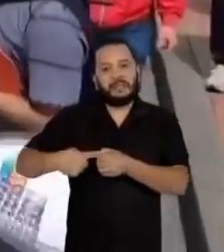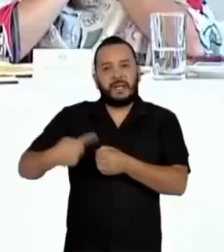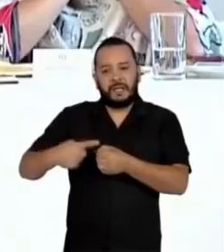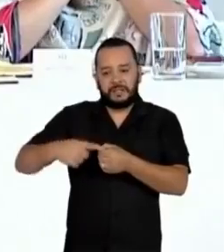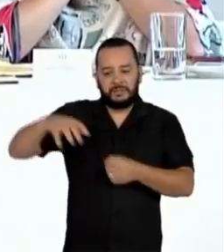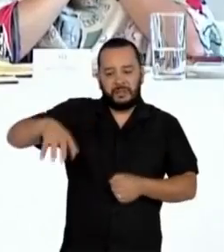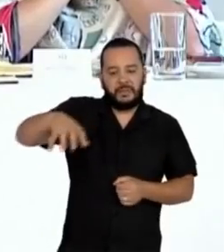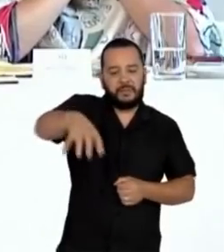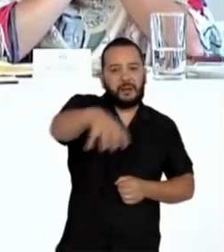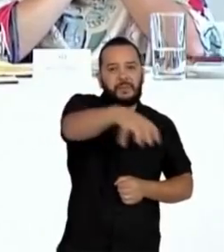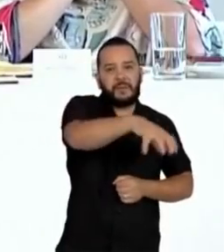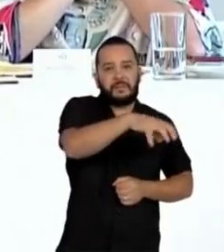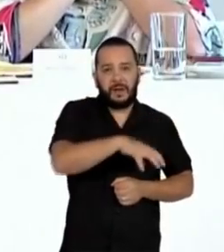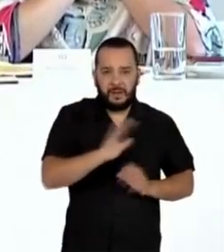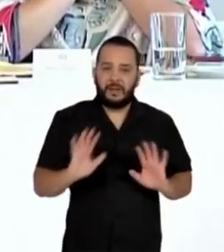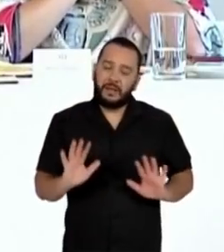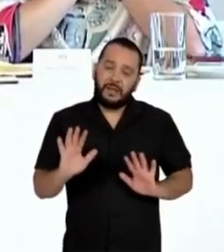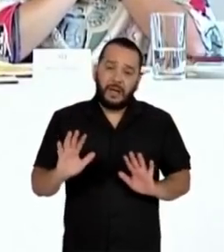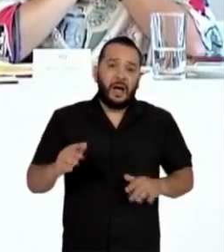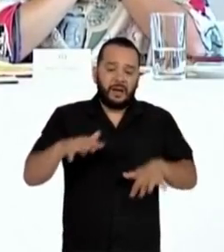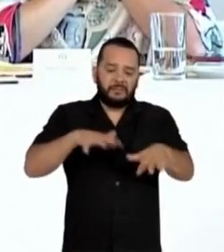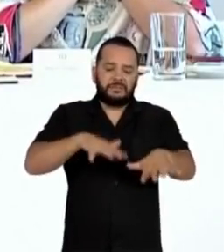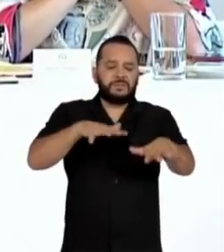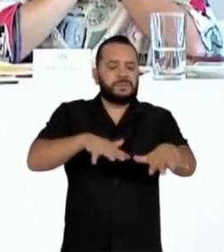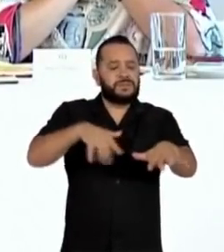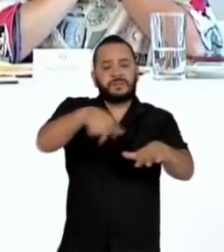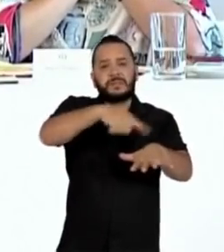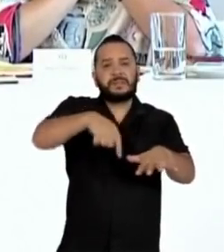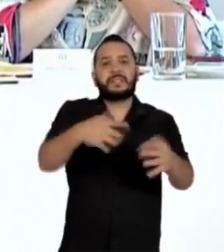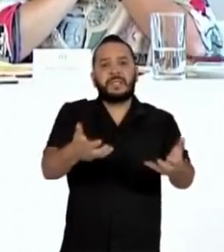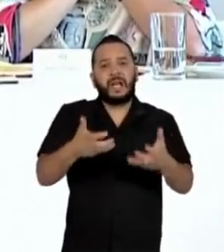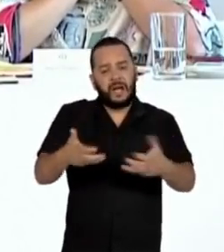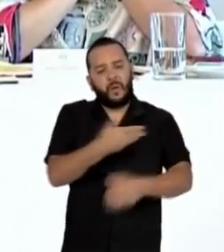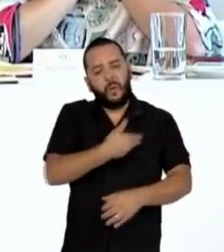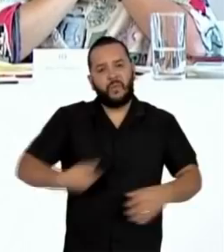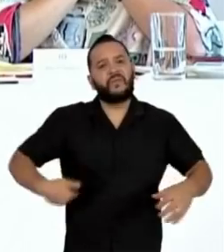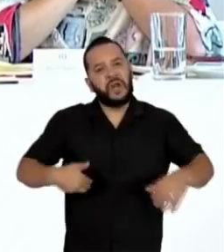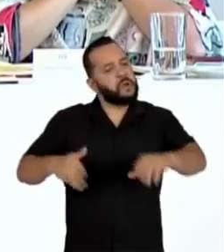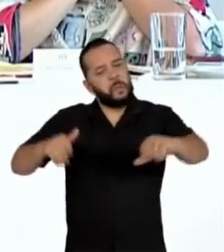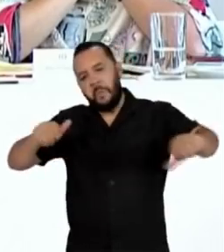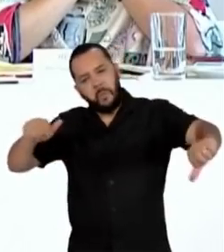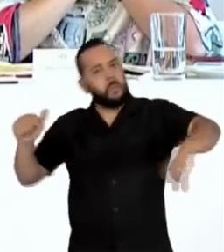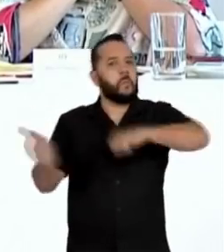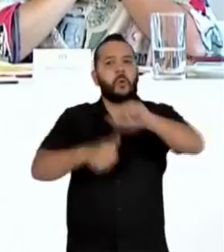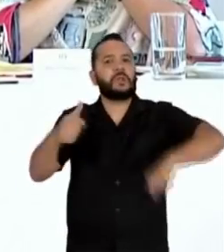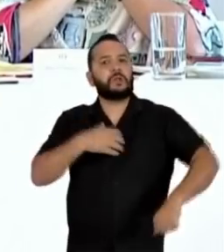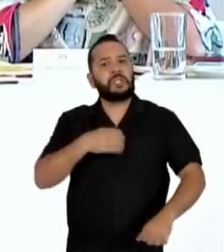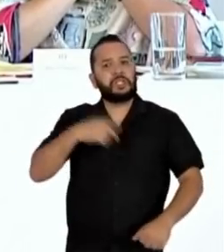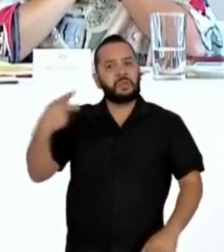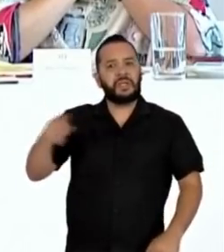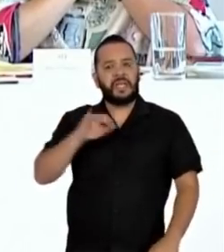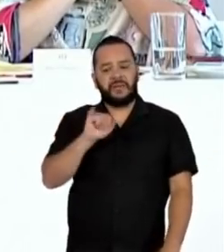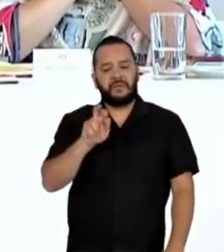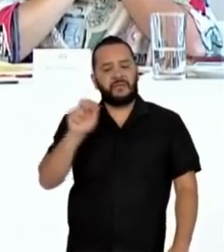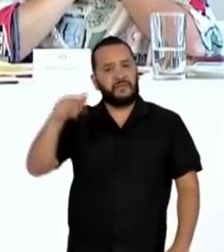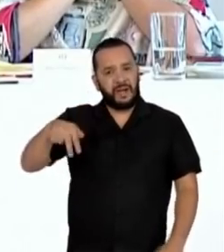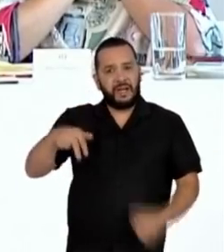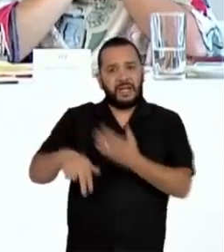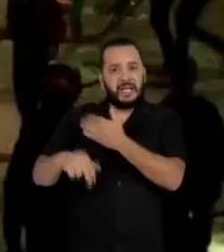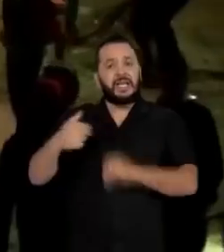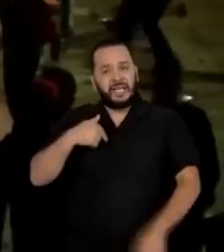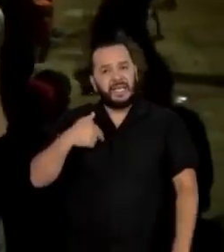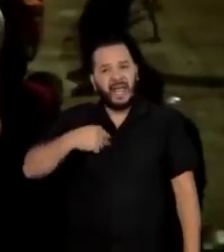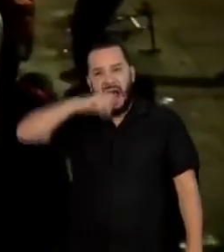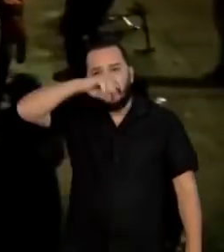Cali. Os manifestantes exigem mudanças nos rumos do governo do presidente Iván Duque e criticam os abusos de